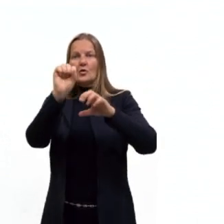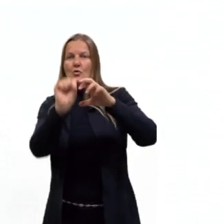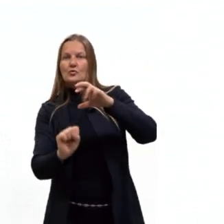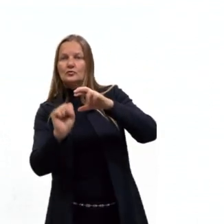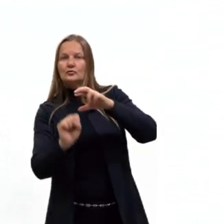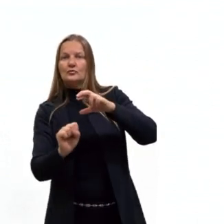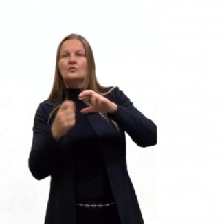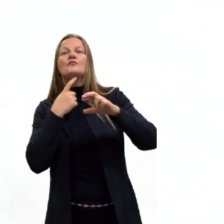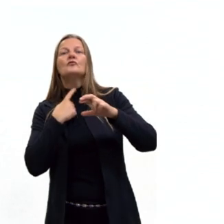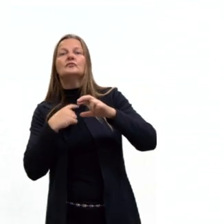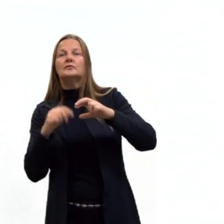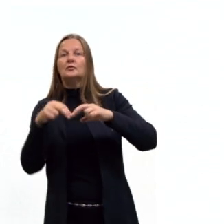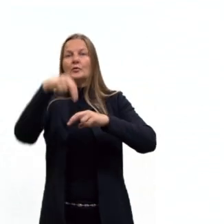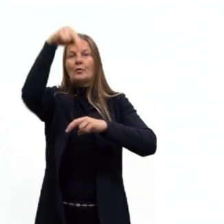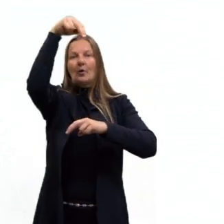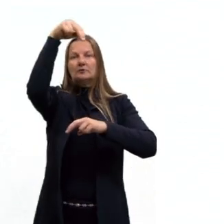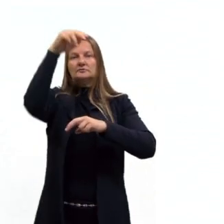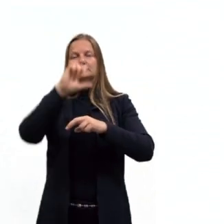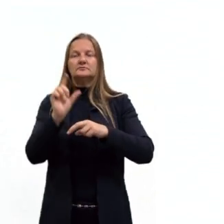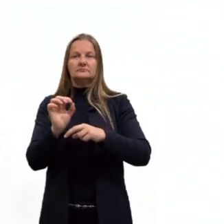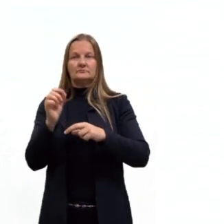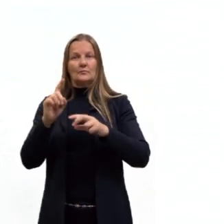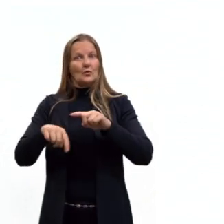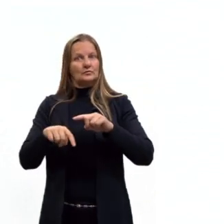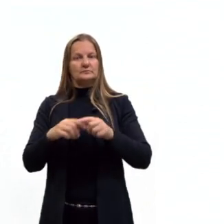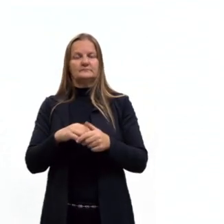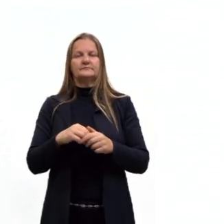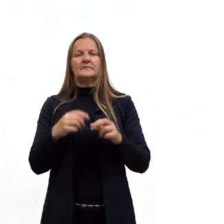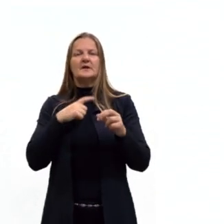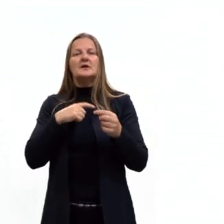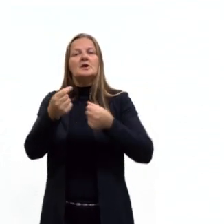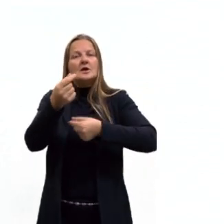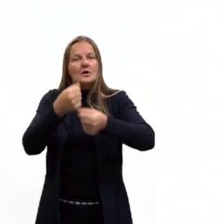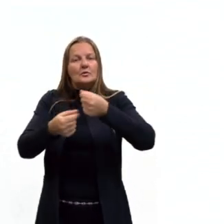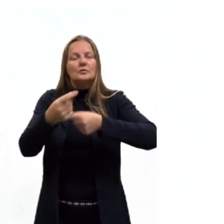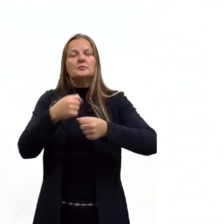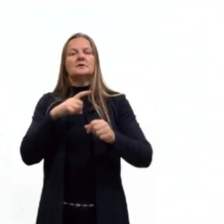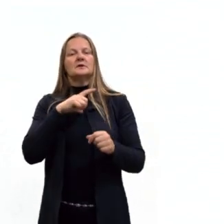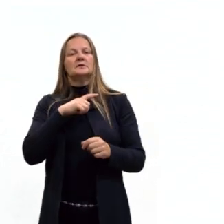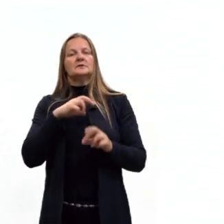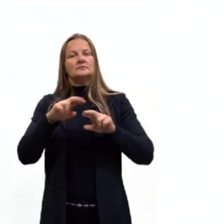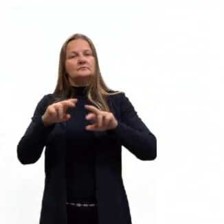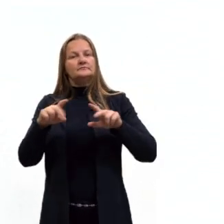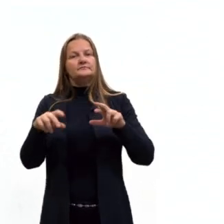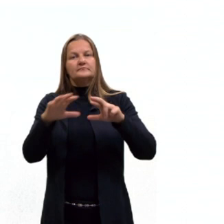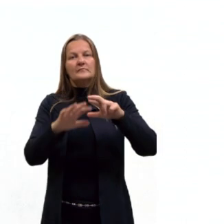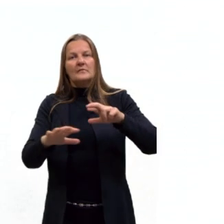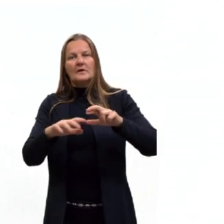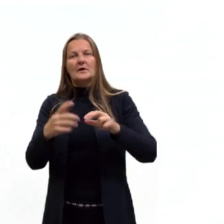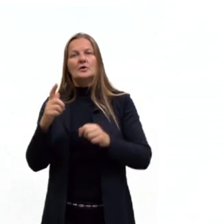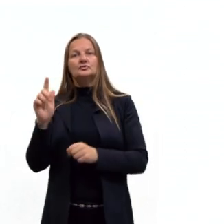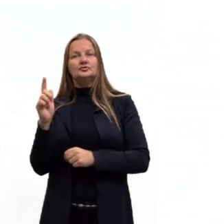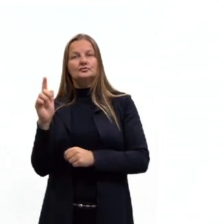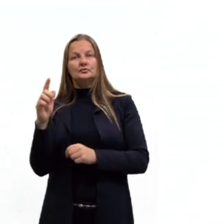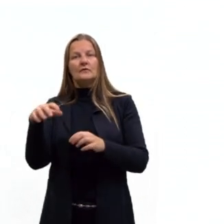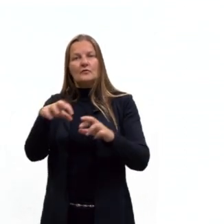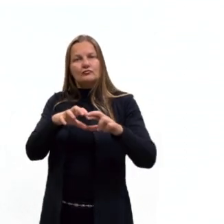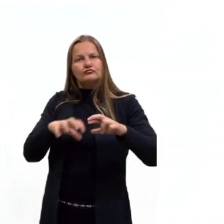e querer participar da da região norte eu preciso ter então condições econômicas condições geográficas